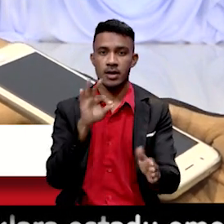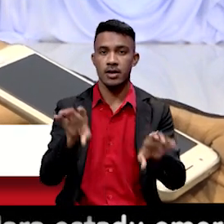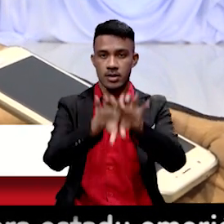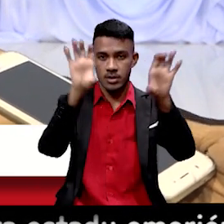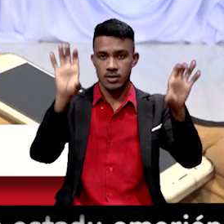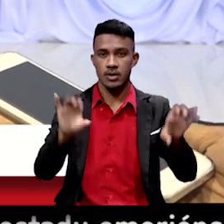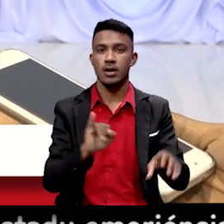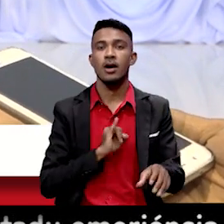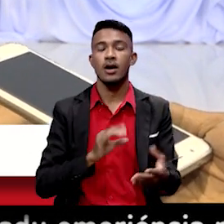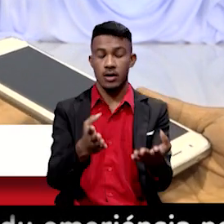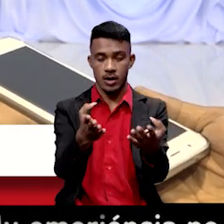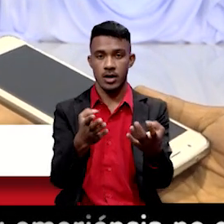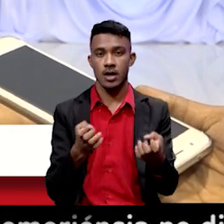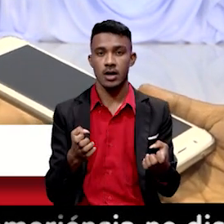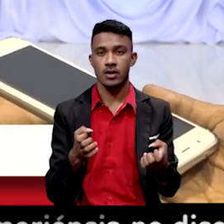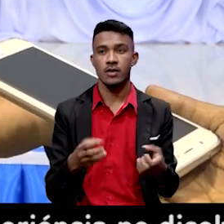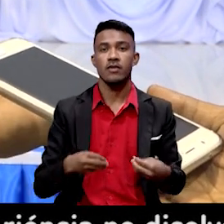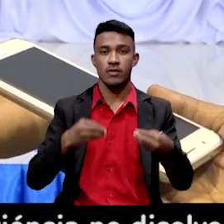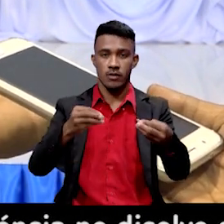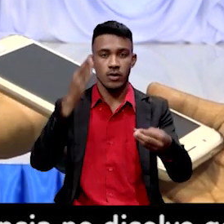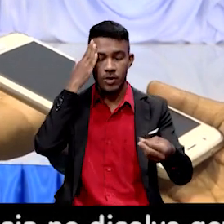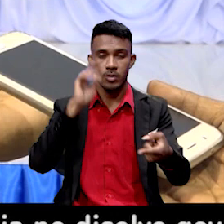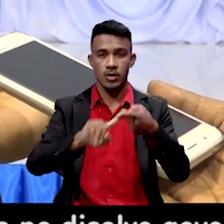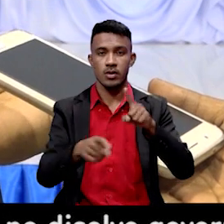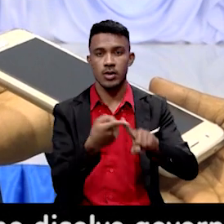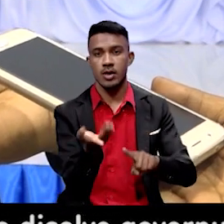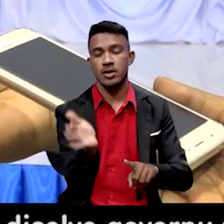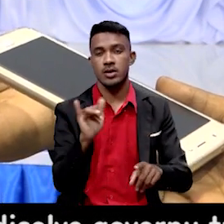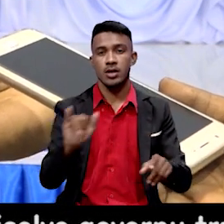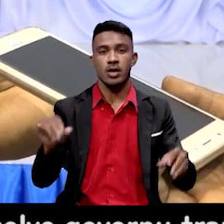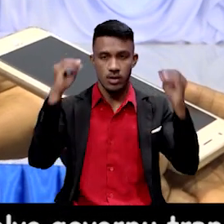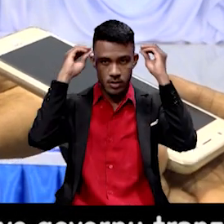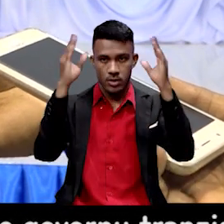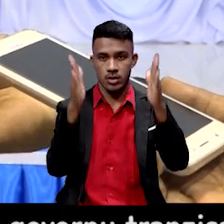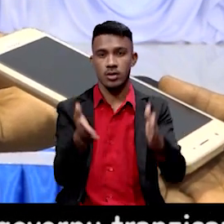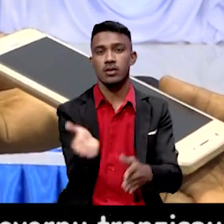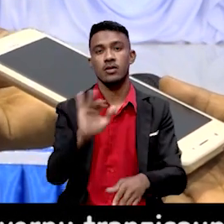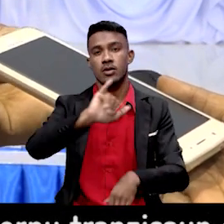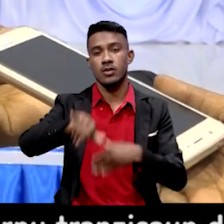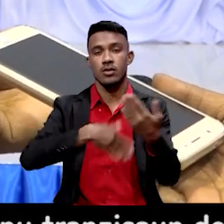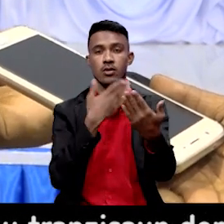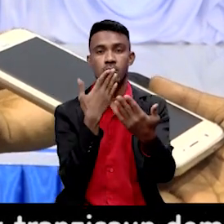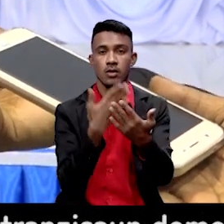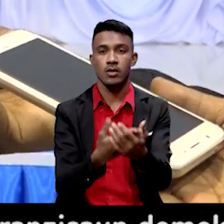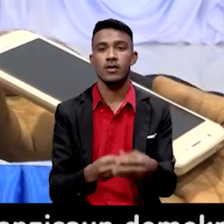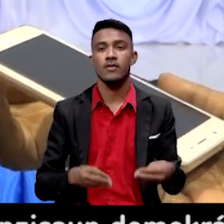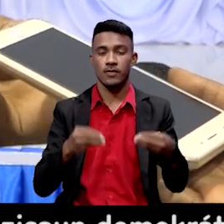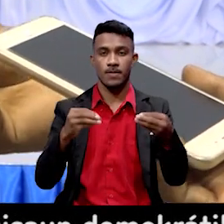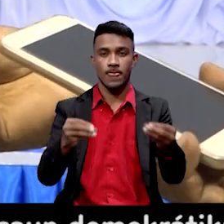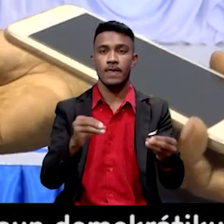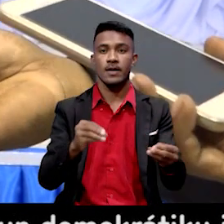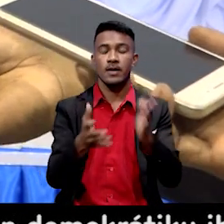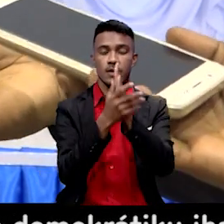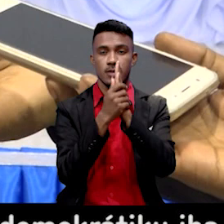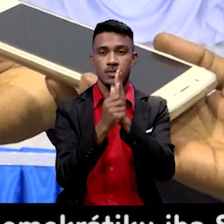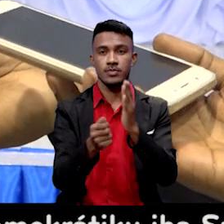kara sugeremos ao colega professor Sirvoto, a tua ideia para um voluntário, a tua aprendente de linha,